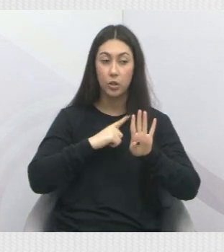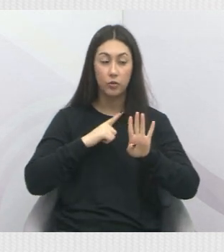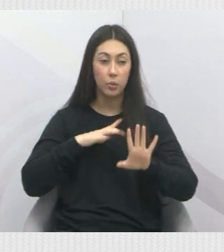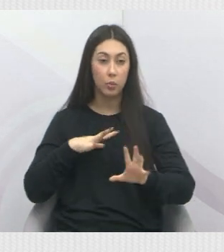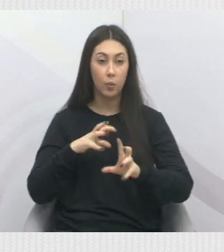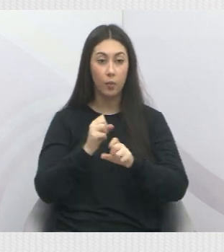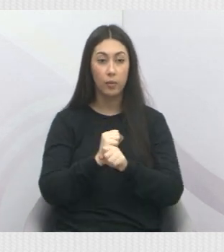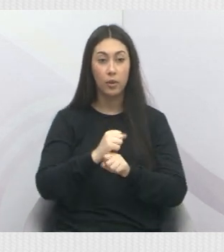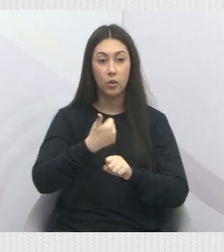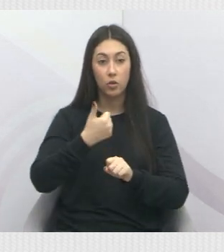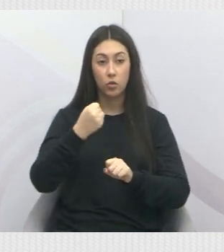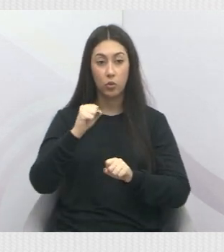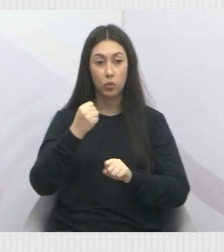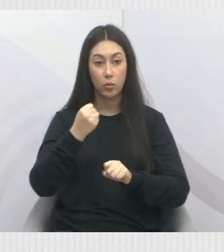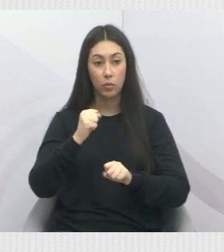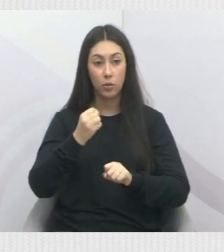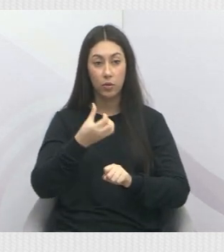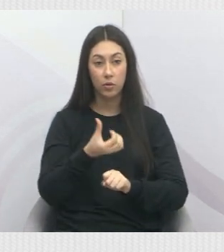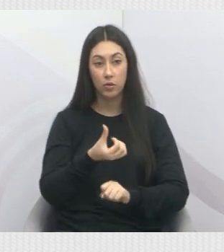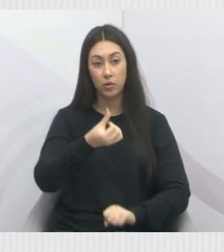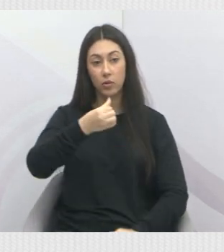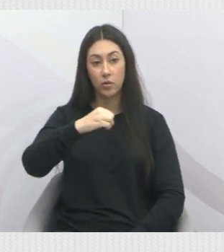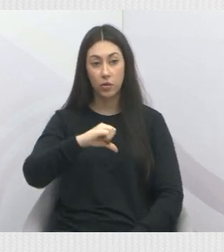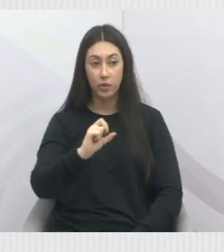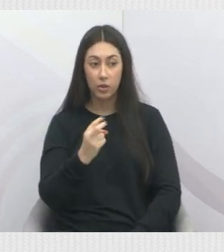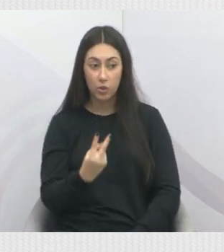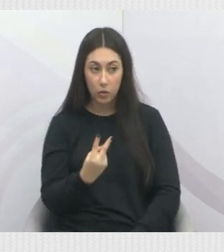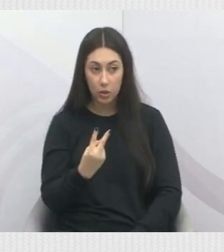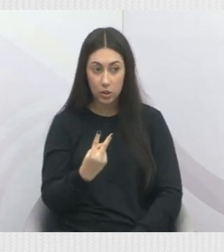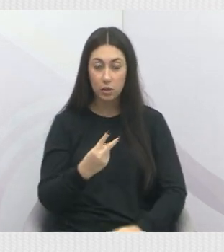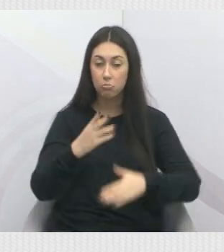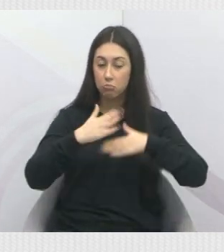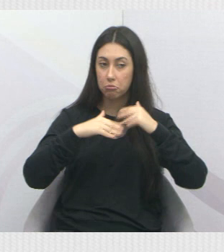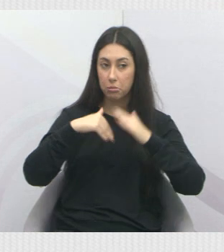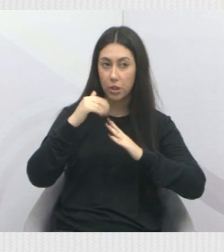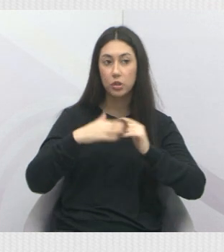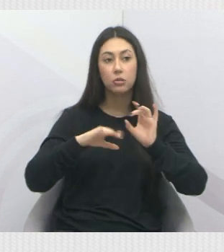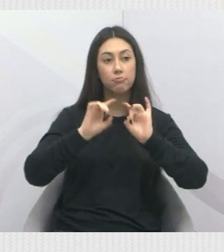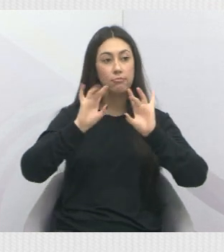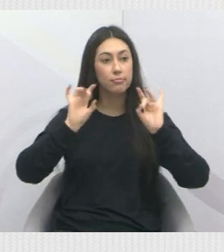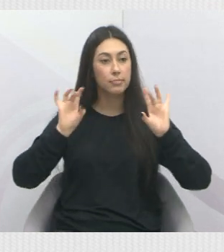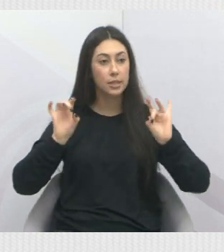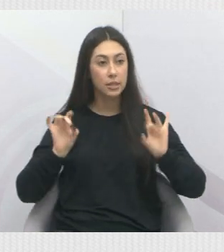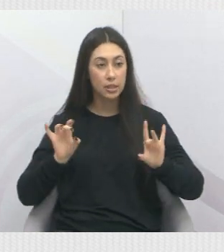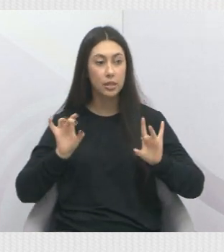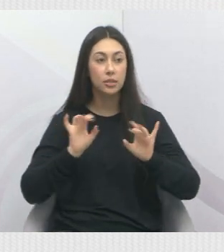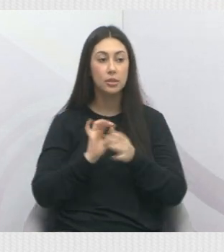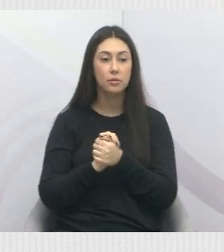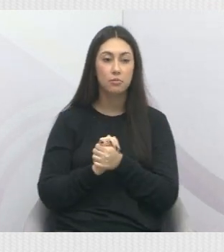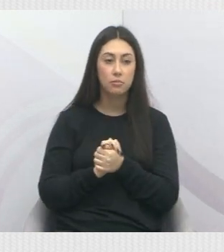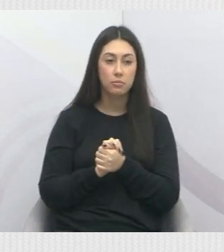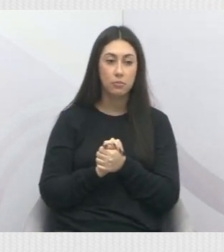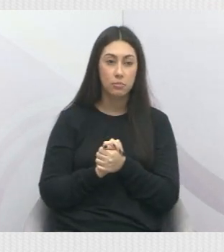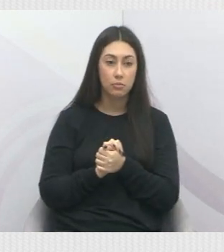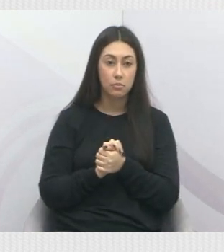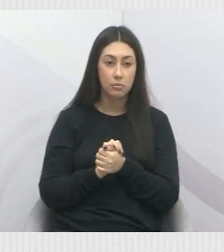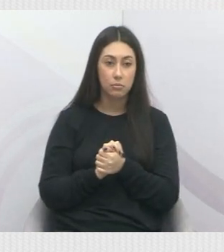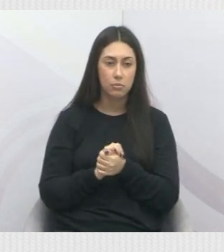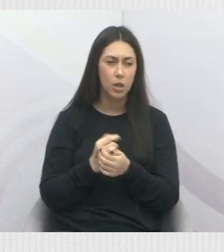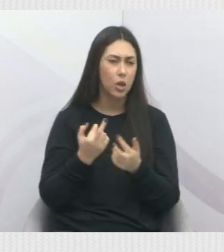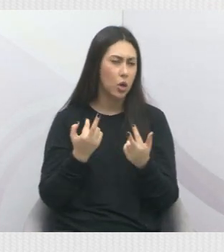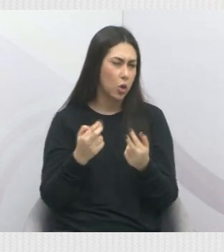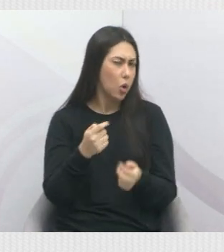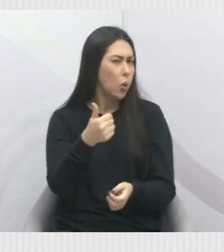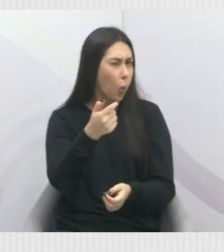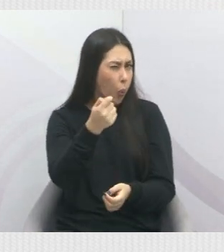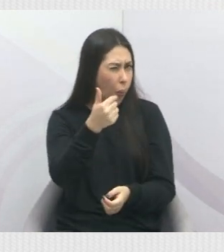de 18.692 procedimentos especializados realizados. Praticamente um impacto técnico,